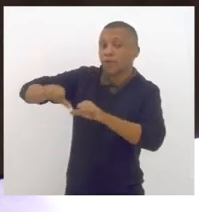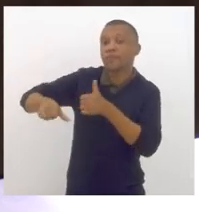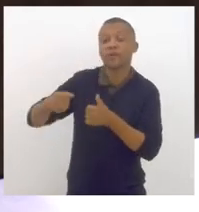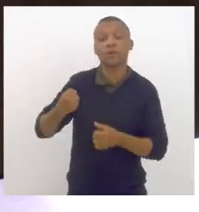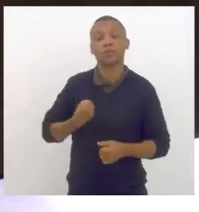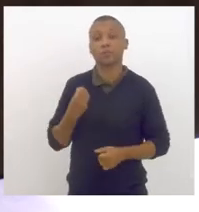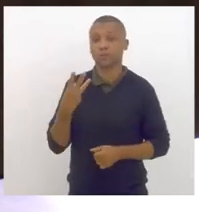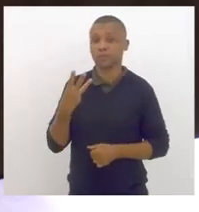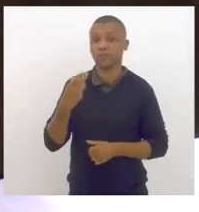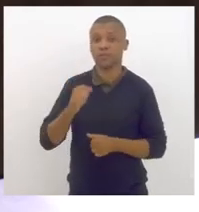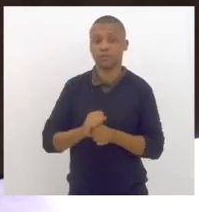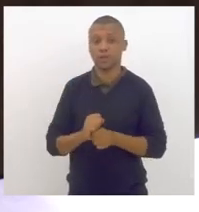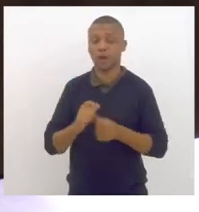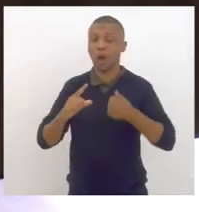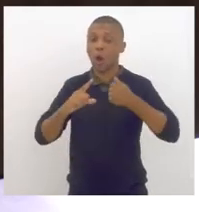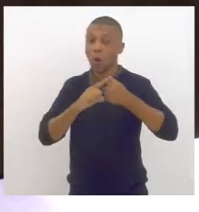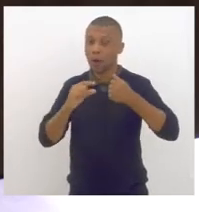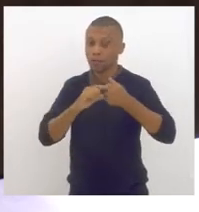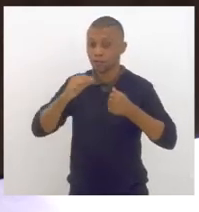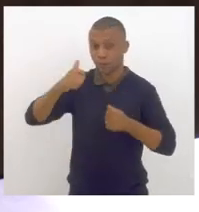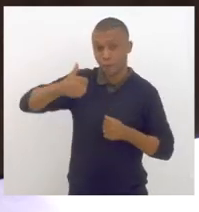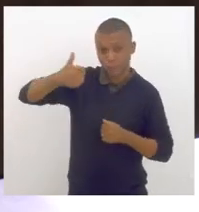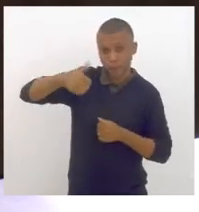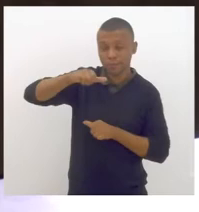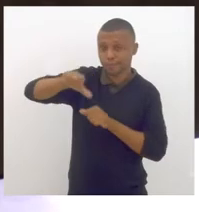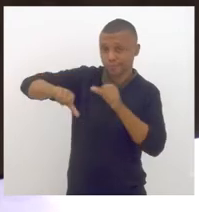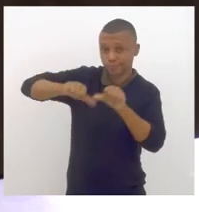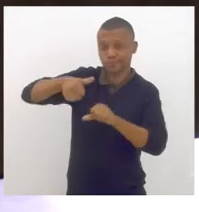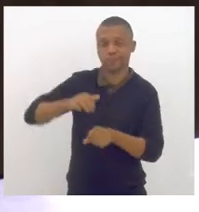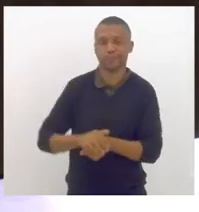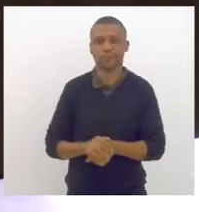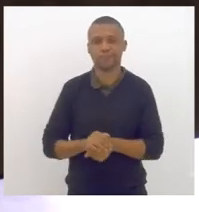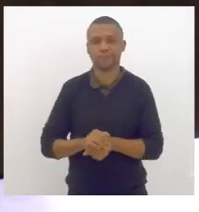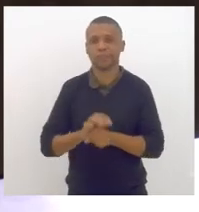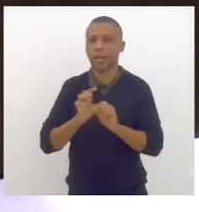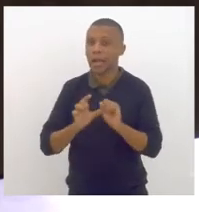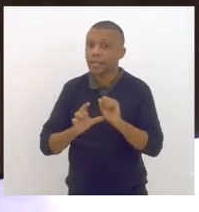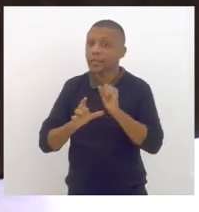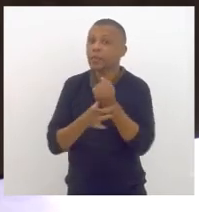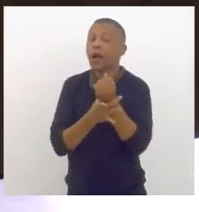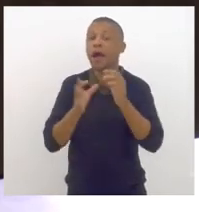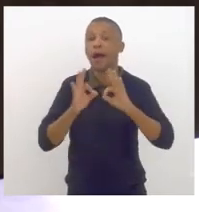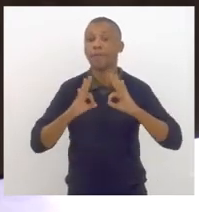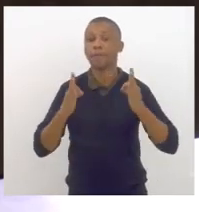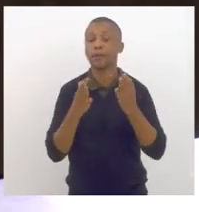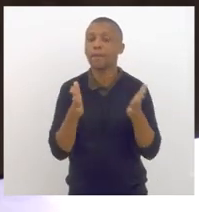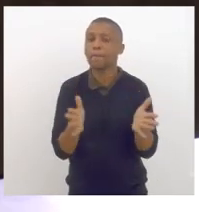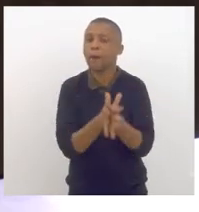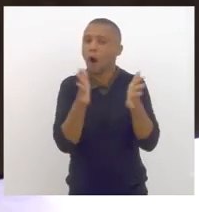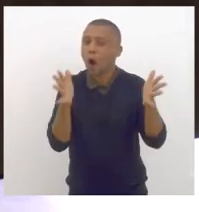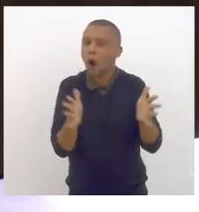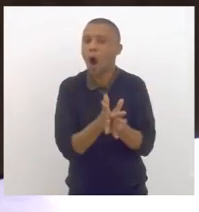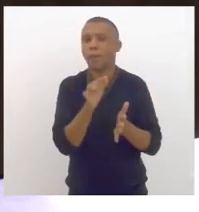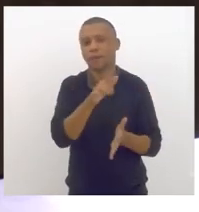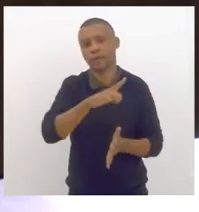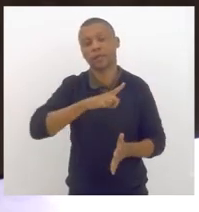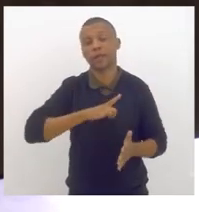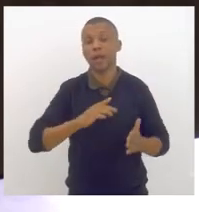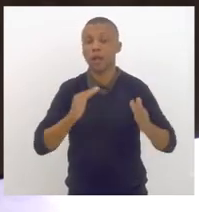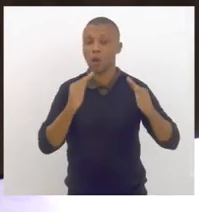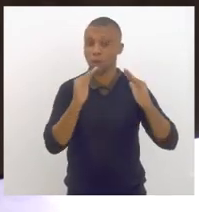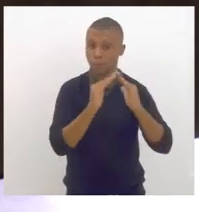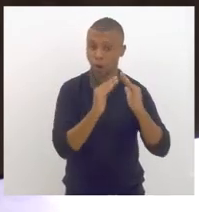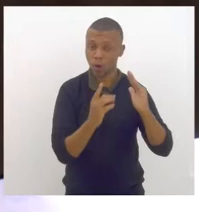o artigo 1º. Fica assegurado às famílias de baixa renda que possuam e residam em um